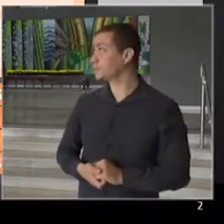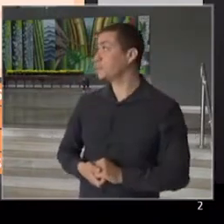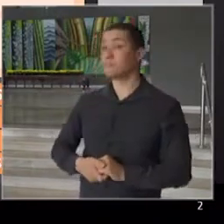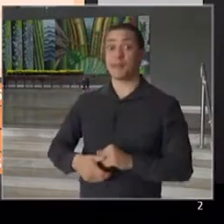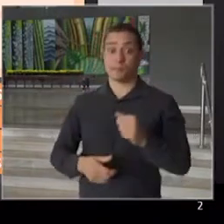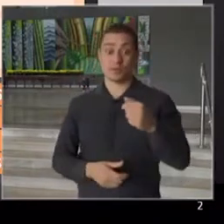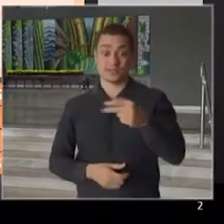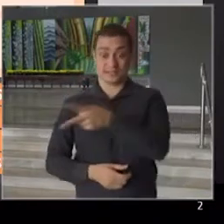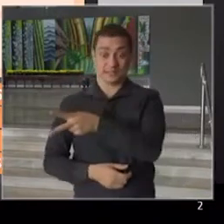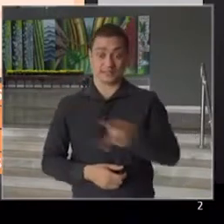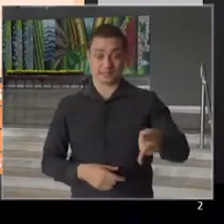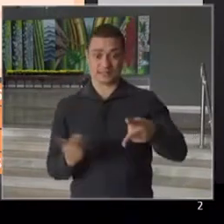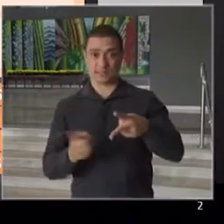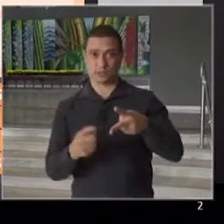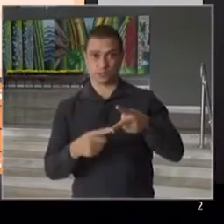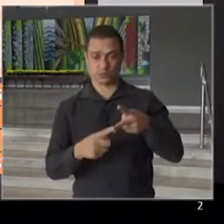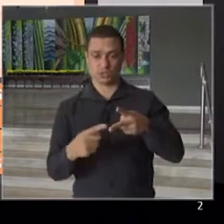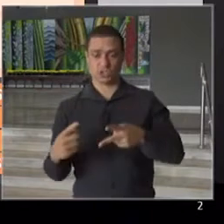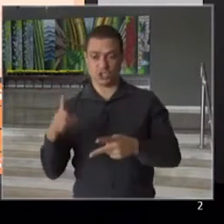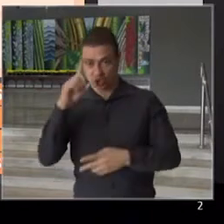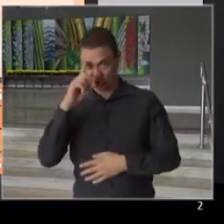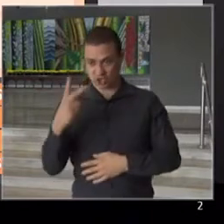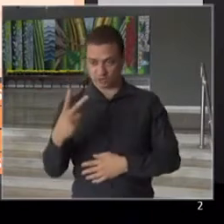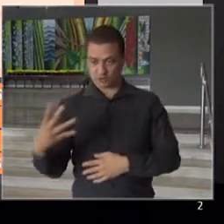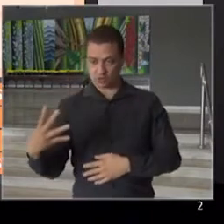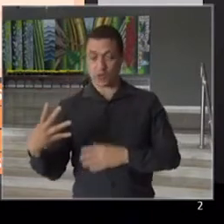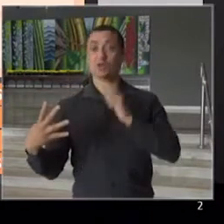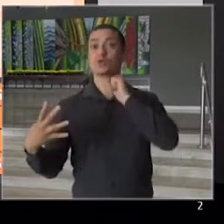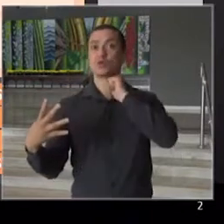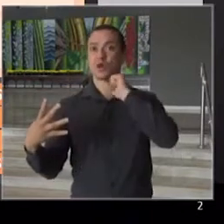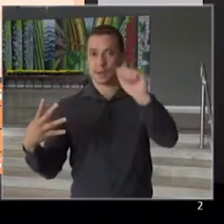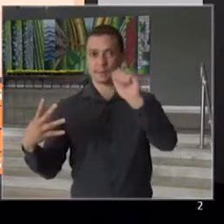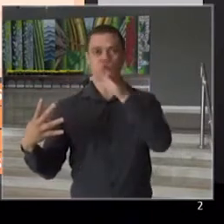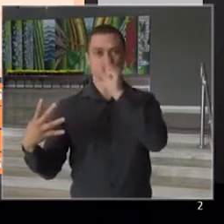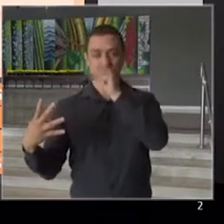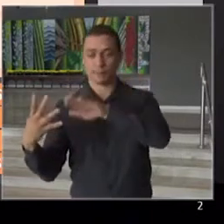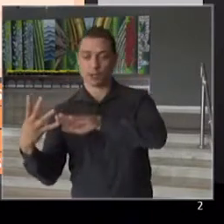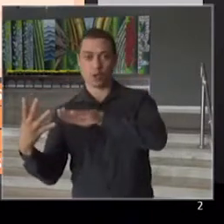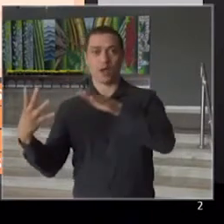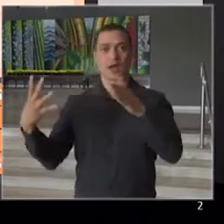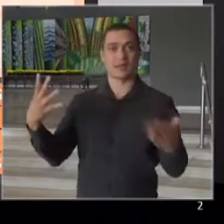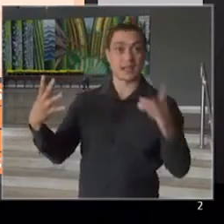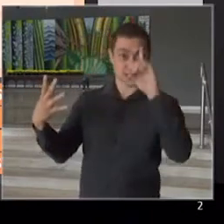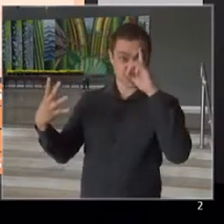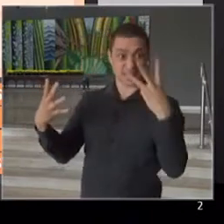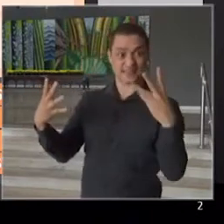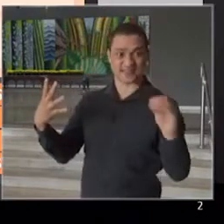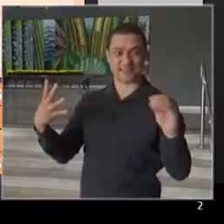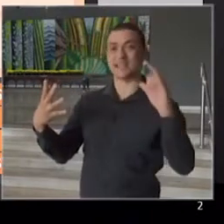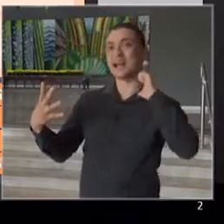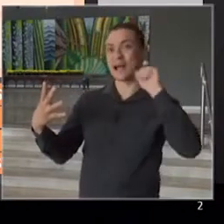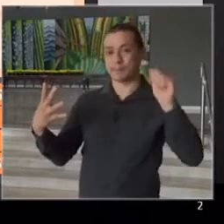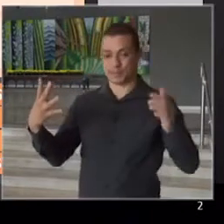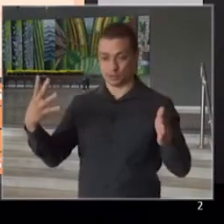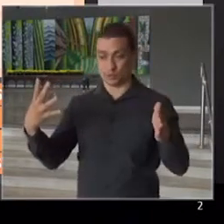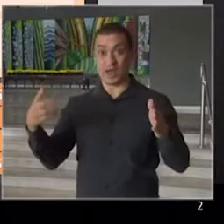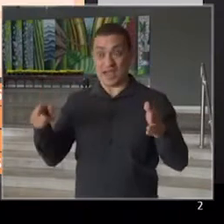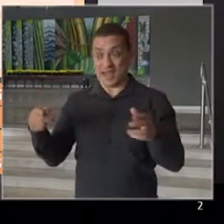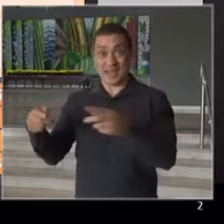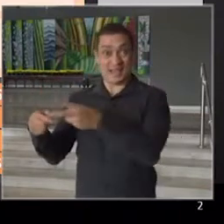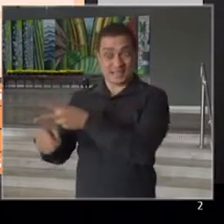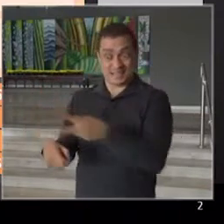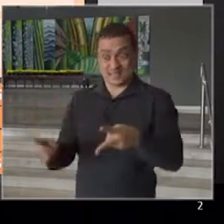segunda semana se inicia dia 24 de abril, no sábado, e vai até o dia 30 de abril. Nessa segunda semana,